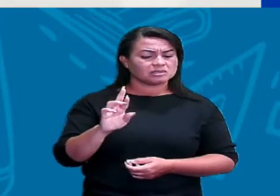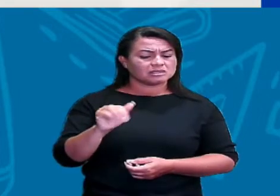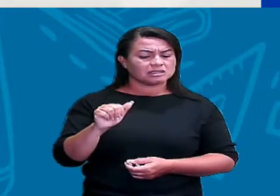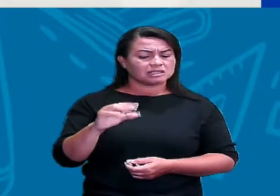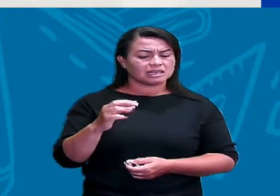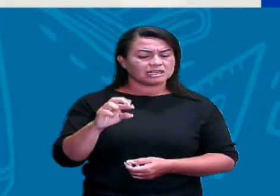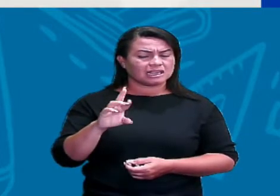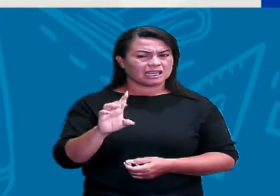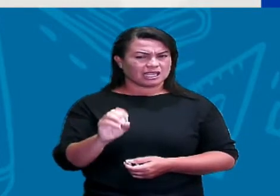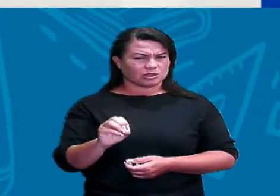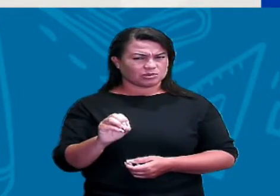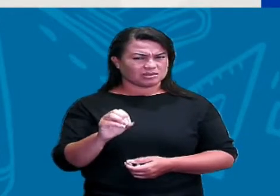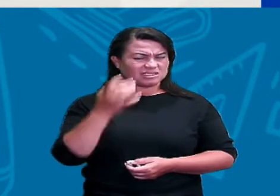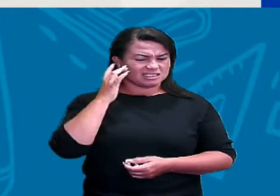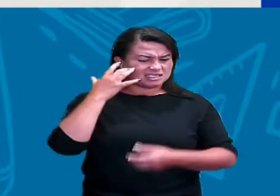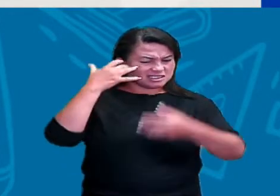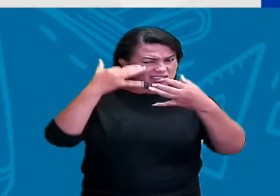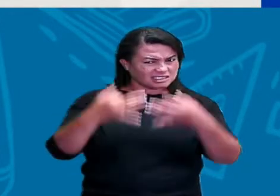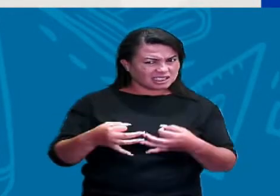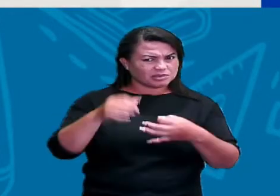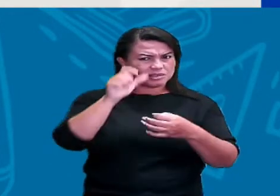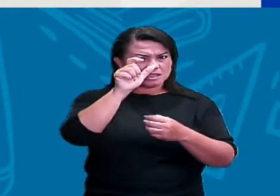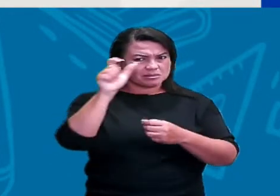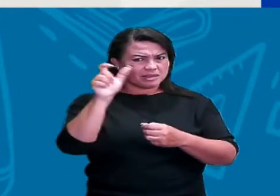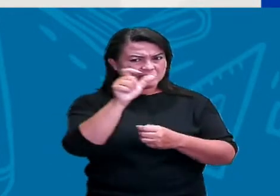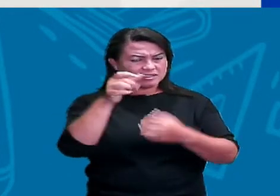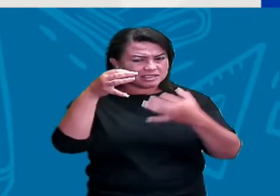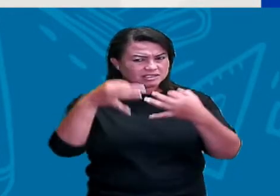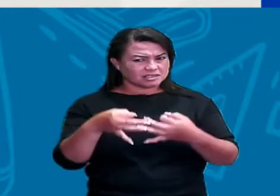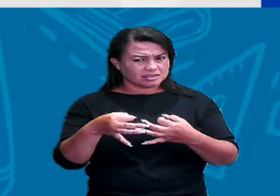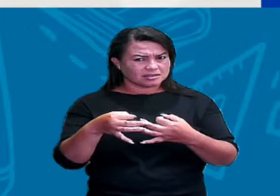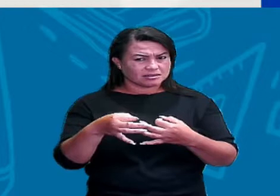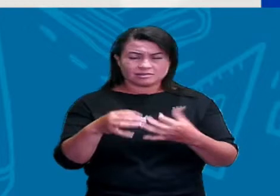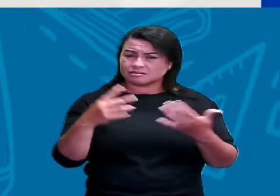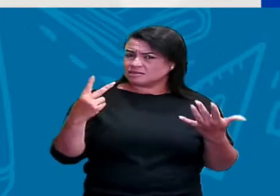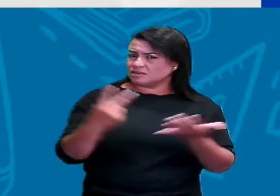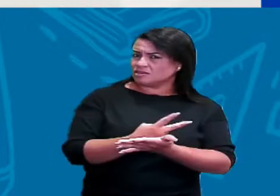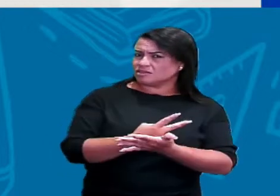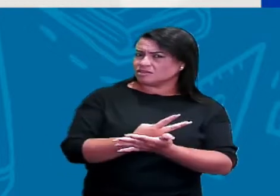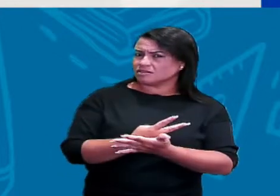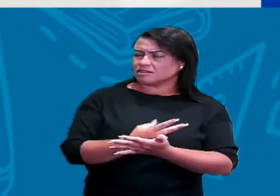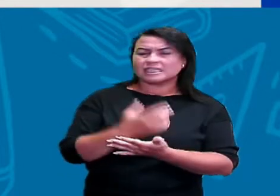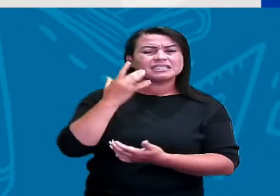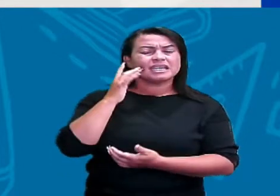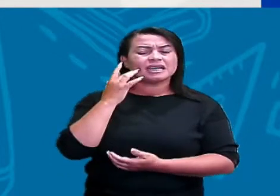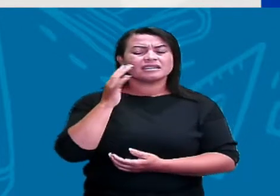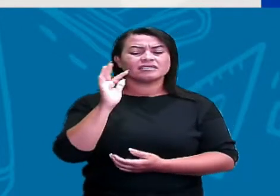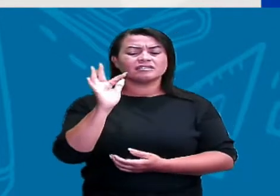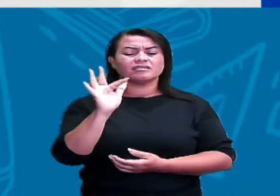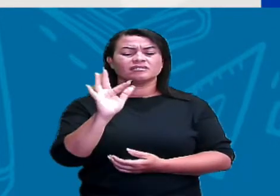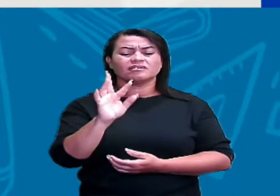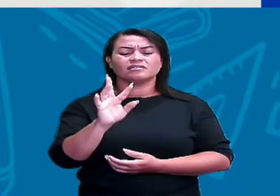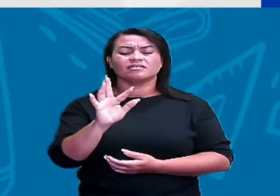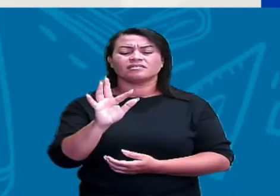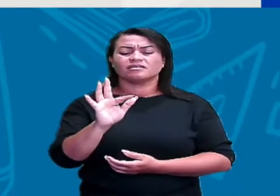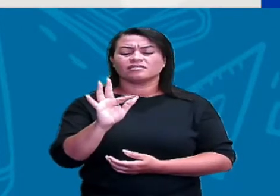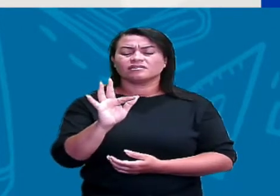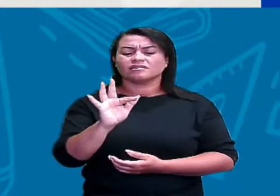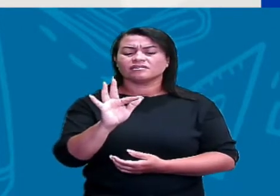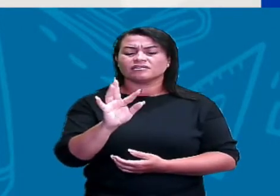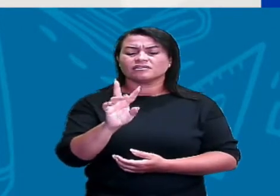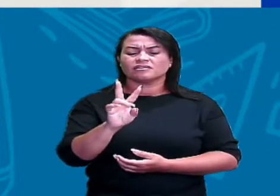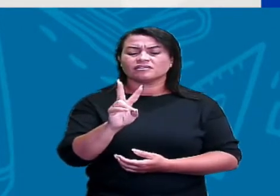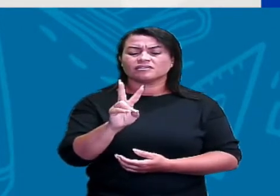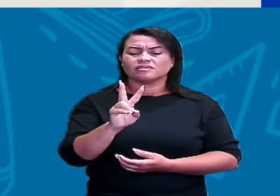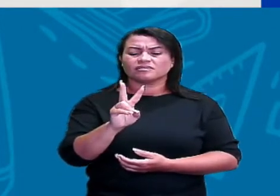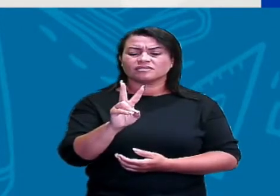Estão escritos corretos? Será que tem alguma palavra que está incorreta? Será que farofa aqui, ó?